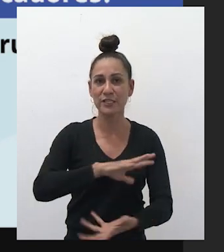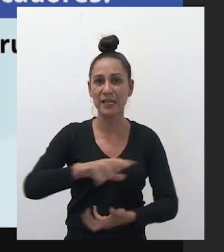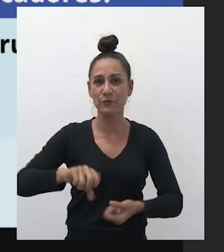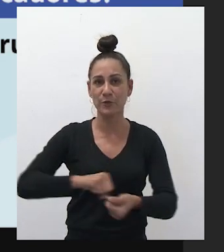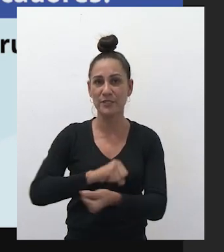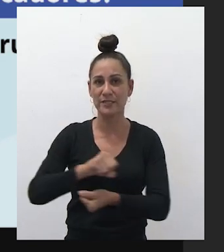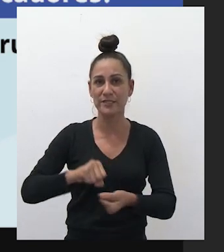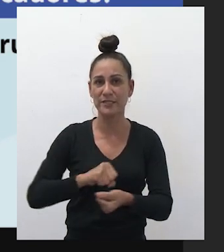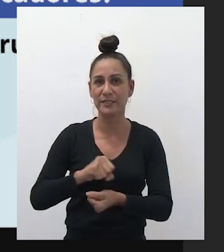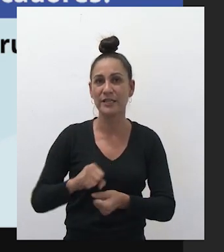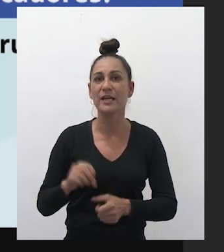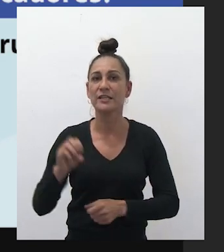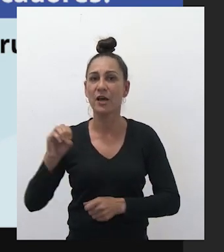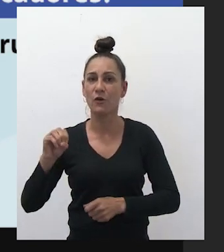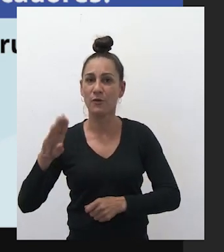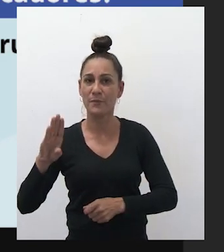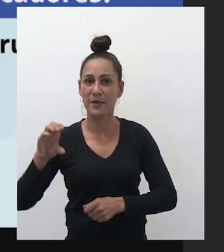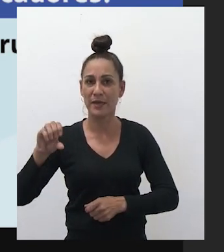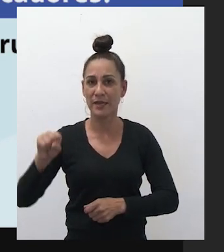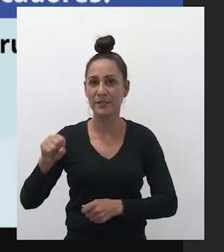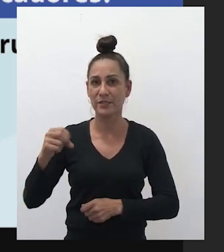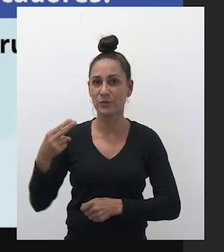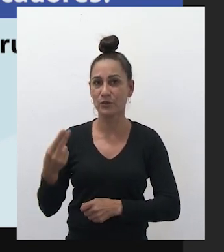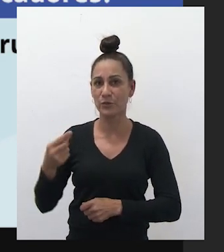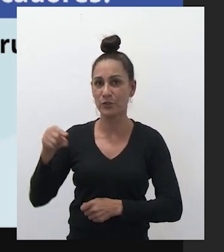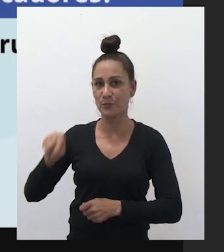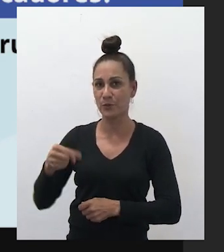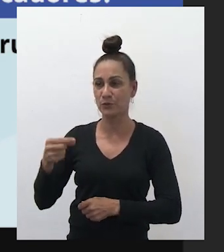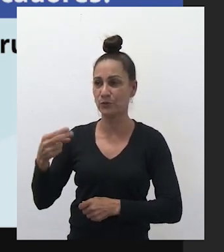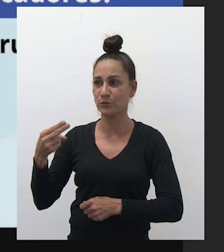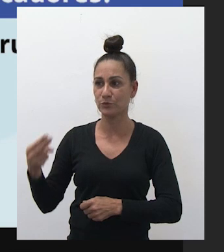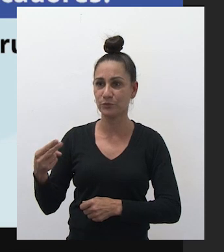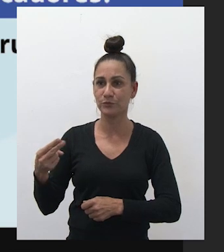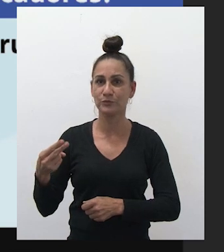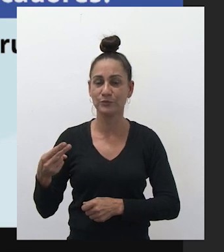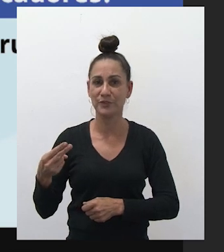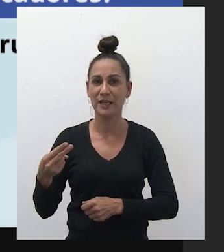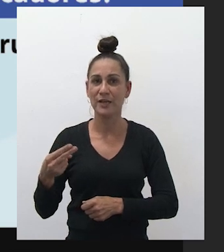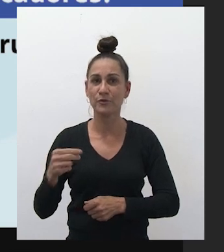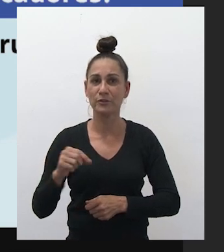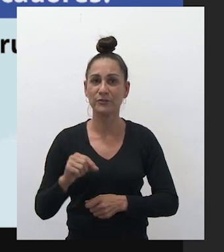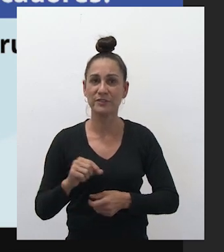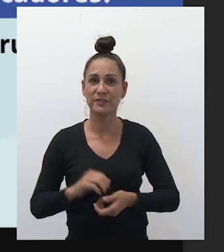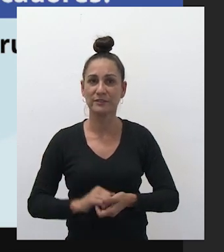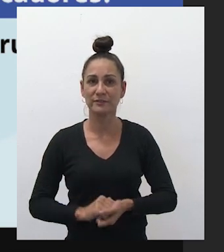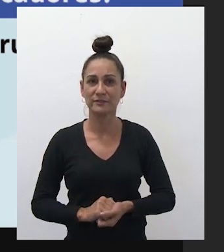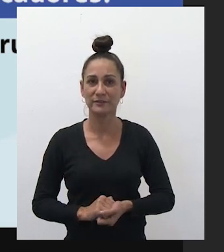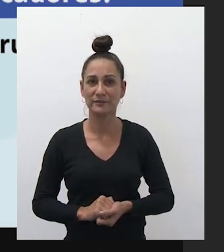contemplado na ODS 2.1, que trata da erradicação da fome.